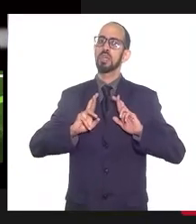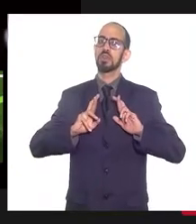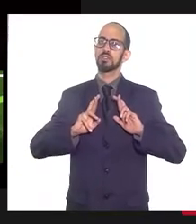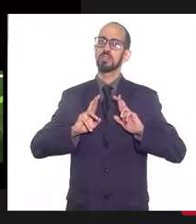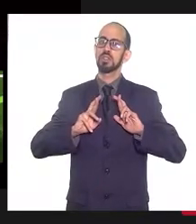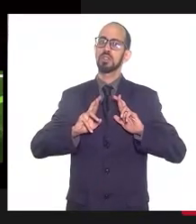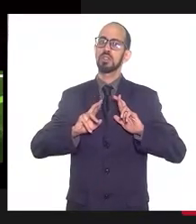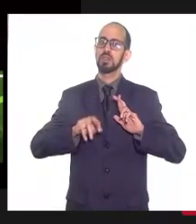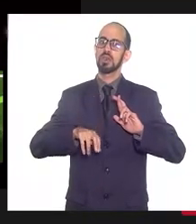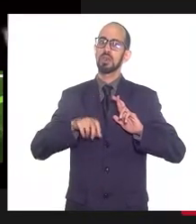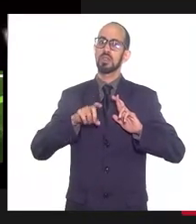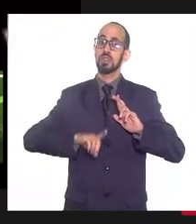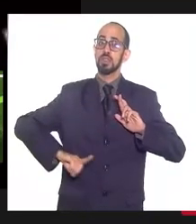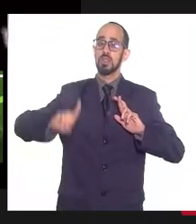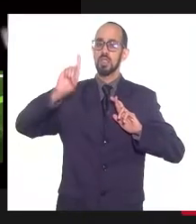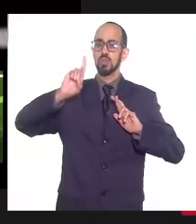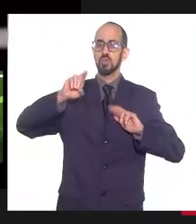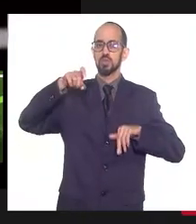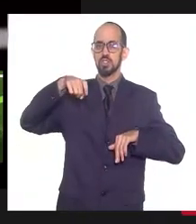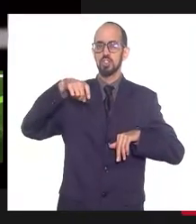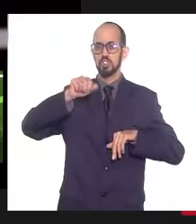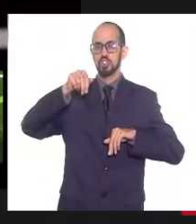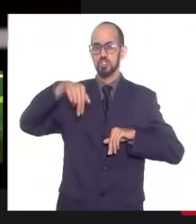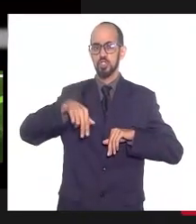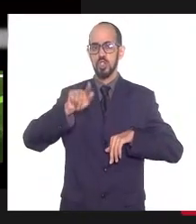em Xangô, pelo dia de hoje,